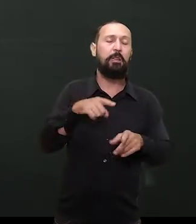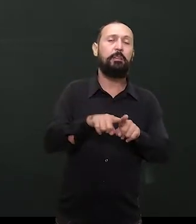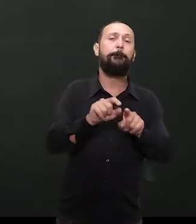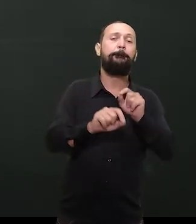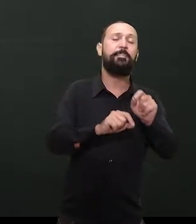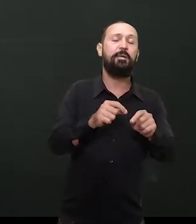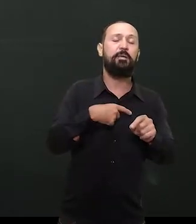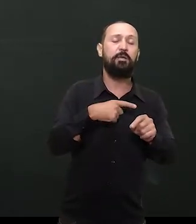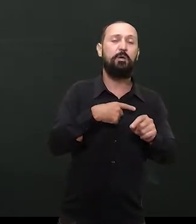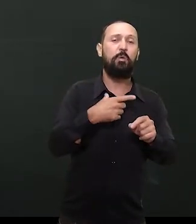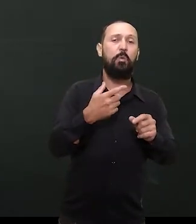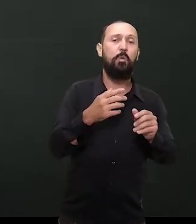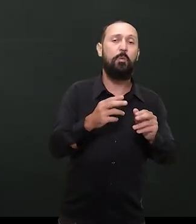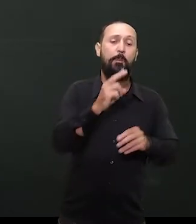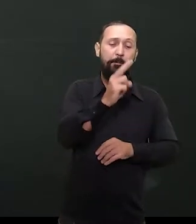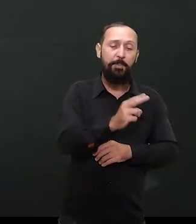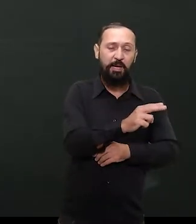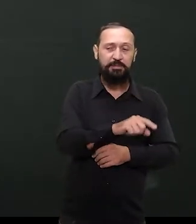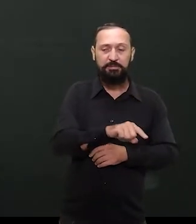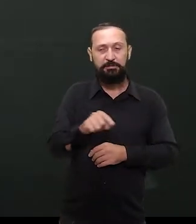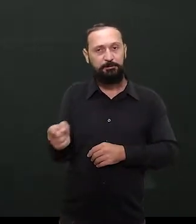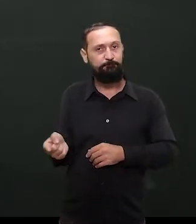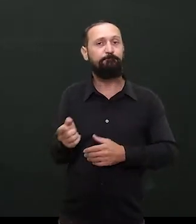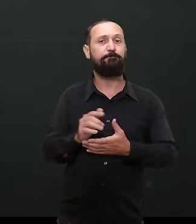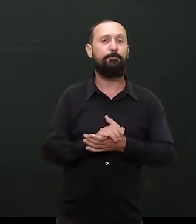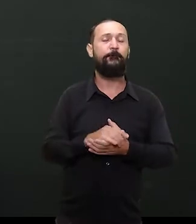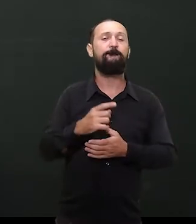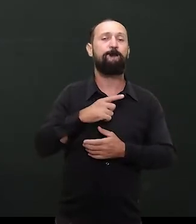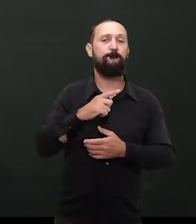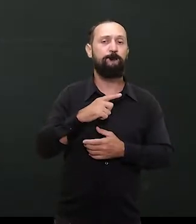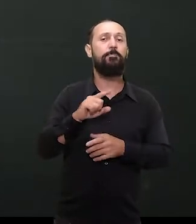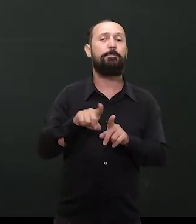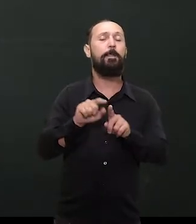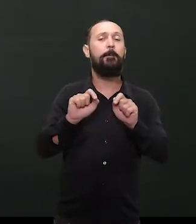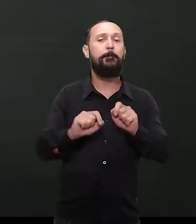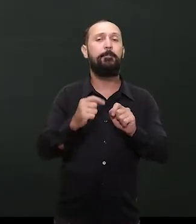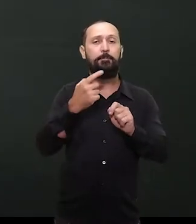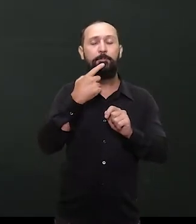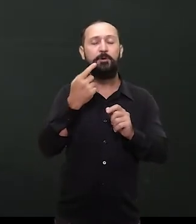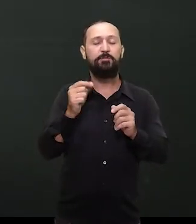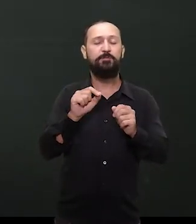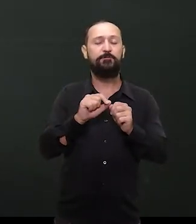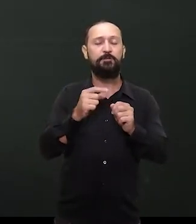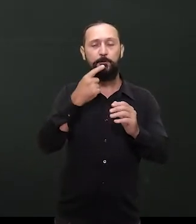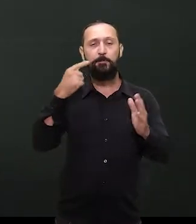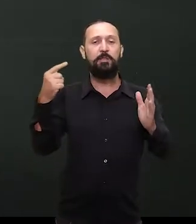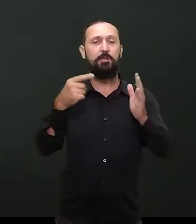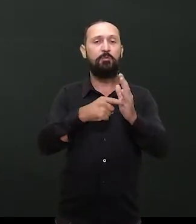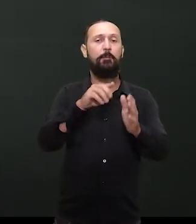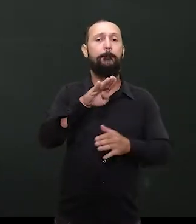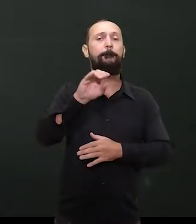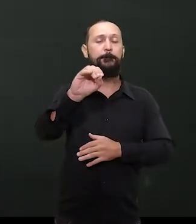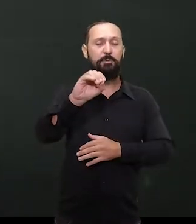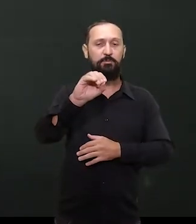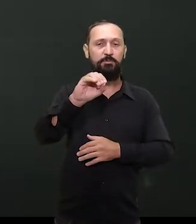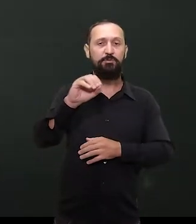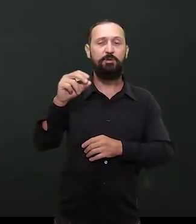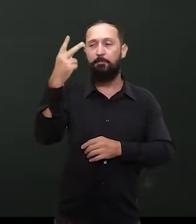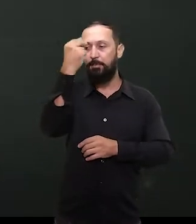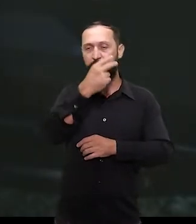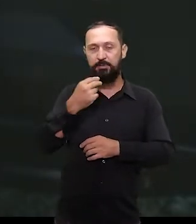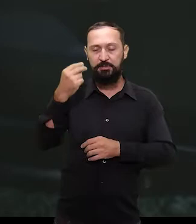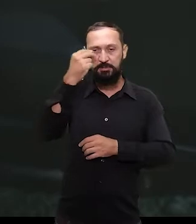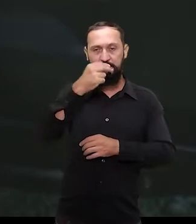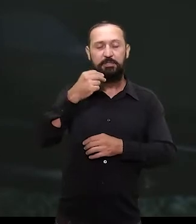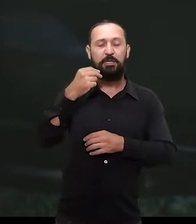corrente muito forte onde esses casos ocorra também pode ser registrado uma ocorrência de assédio